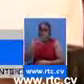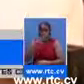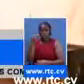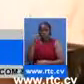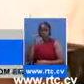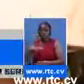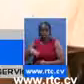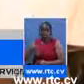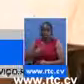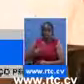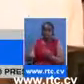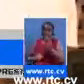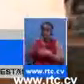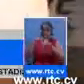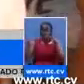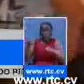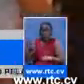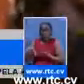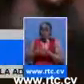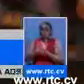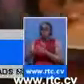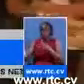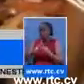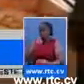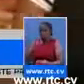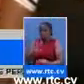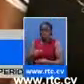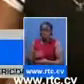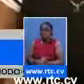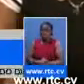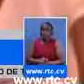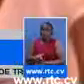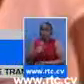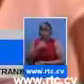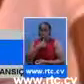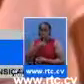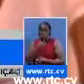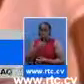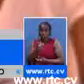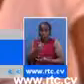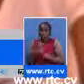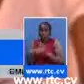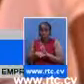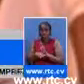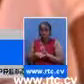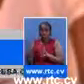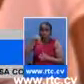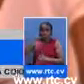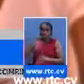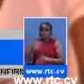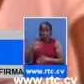ser empreendedor tem condições para o conseguir ao abrigo destes dois programas. O